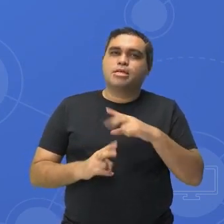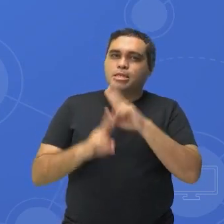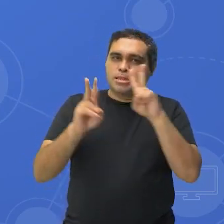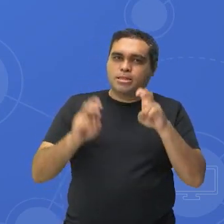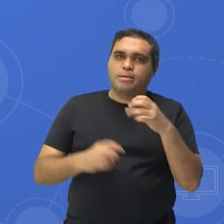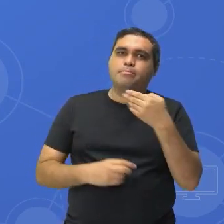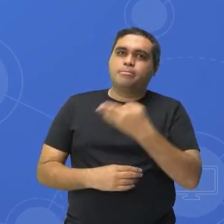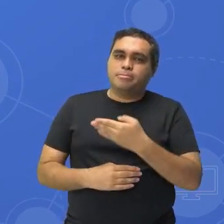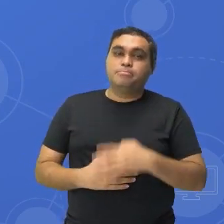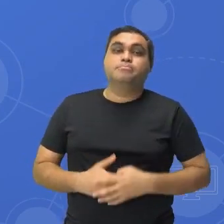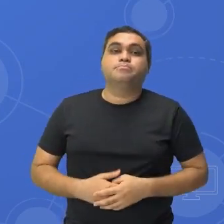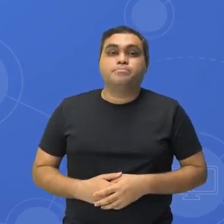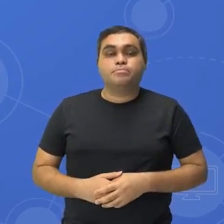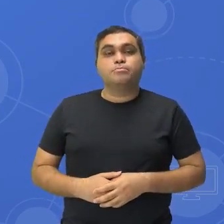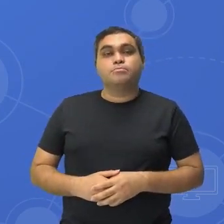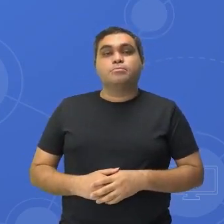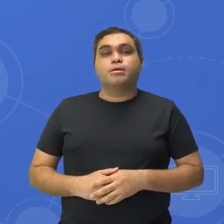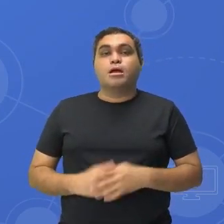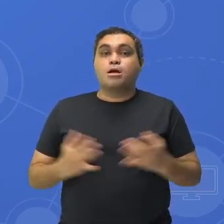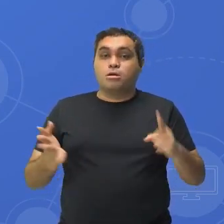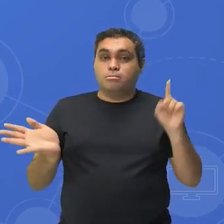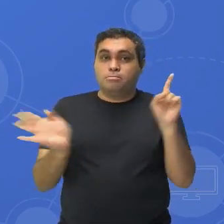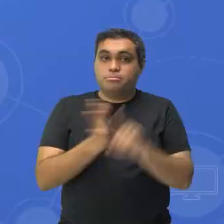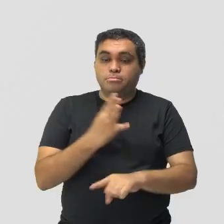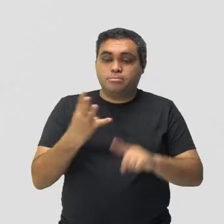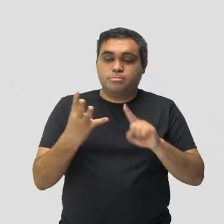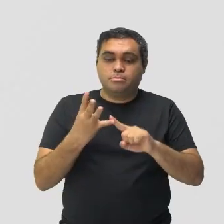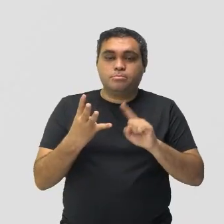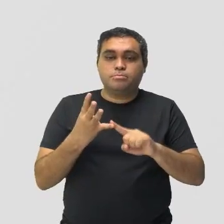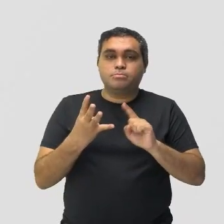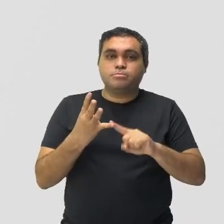anotem. Vamos agora finalizar com a quarta questão.